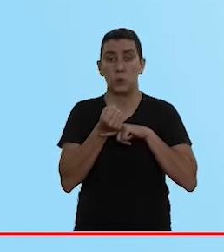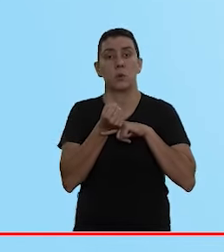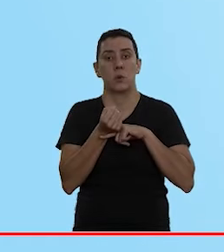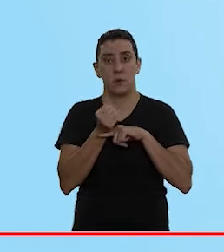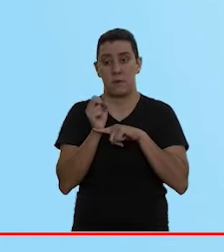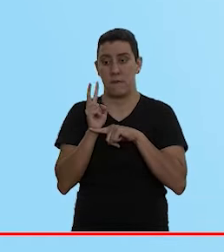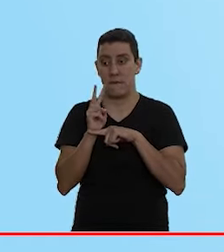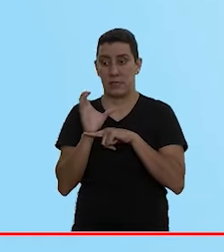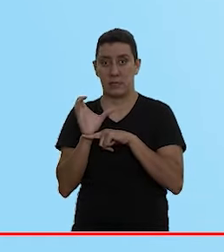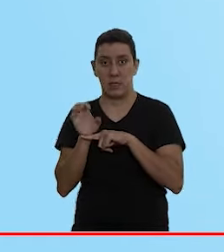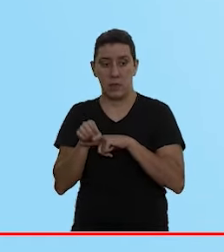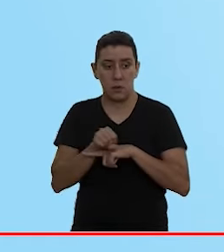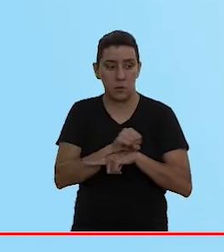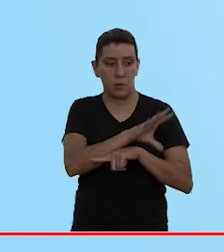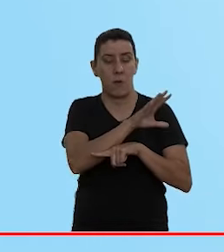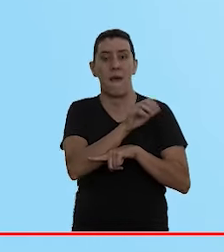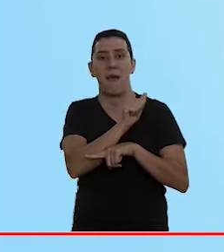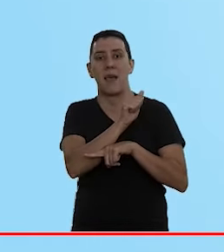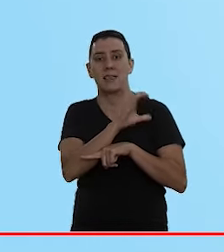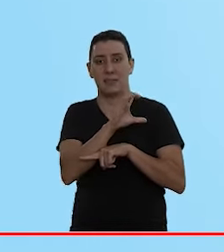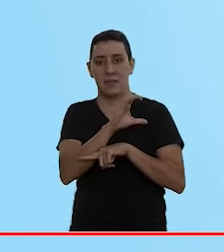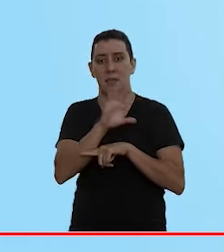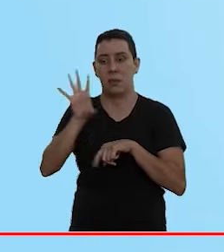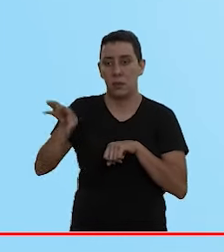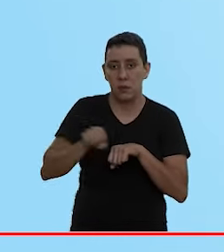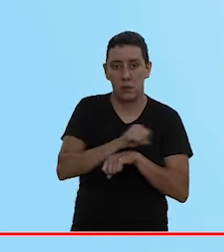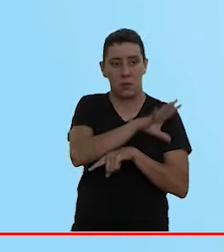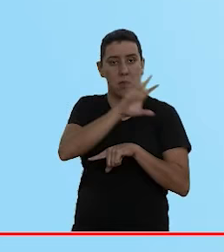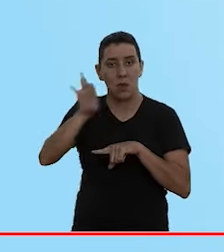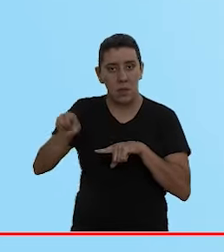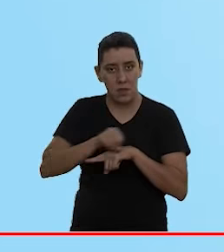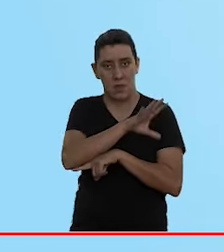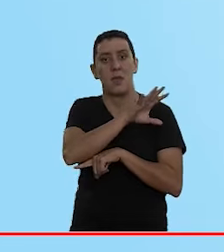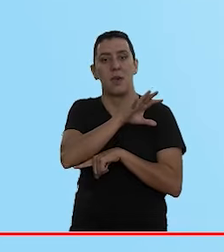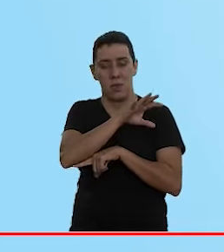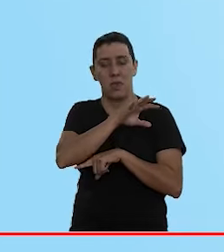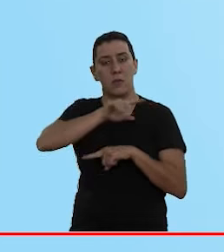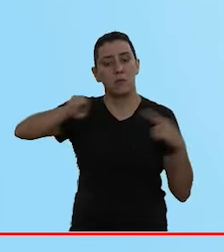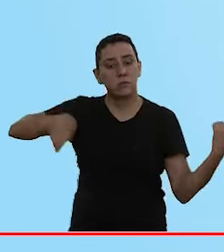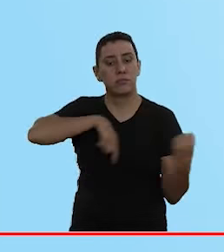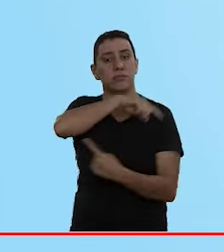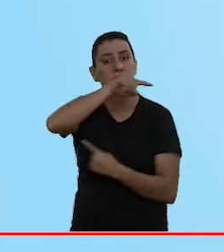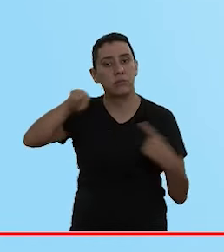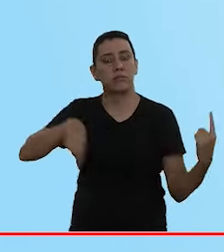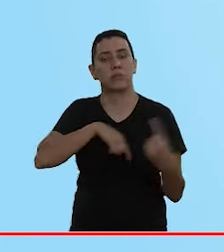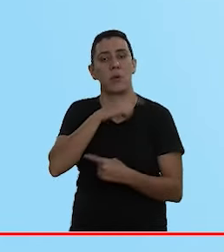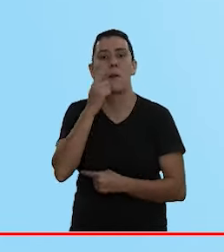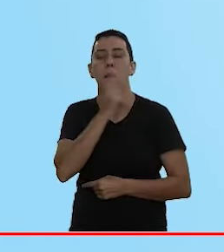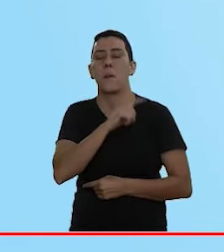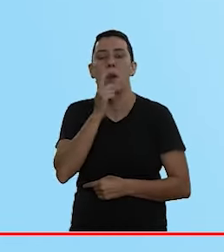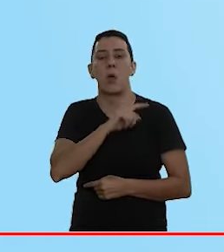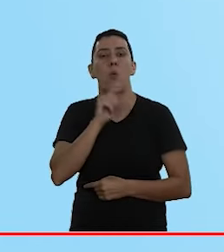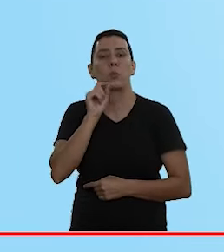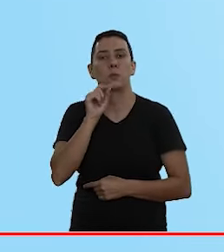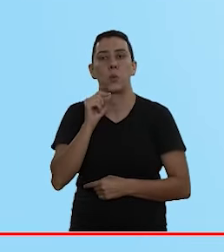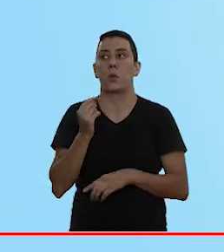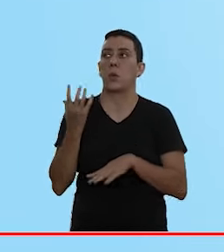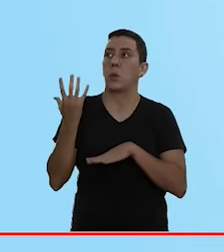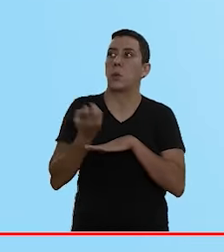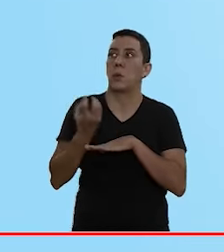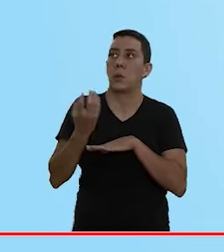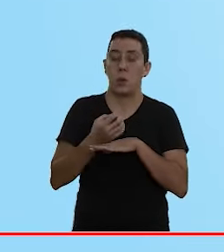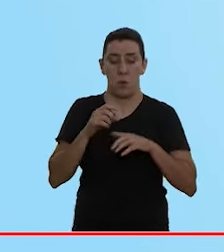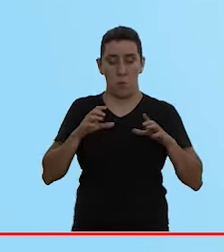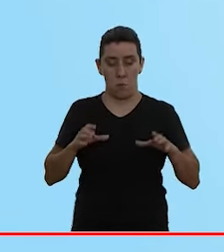em tensão AC, né, em corrente alternada, para poder fazer a integração da energia gerada pelos